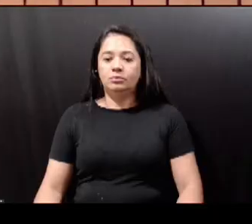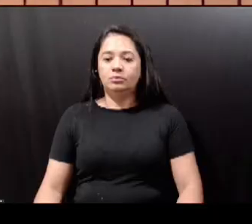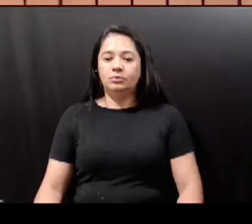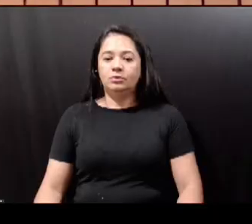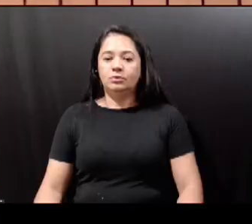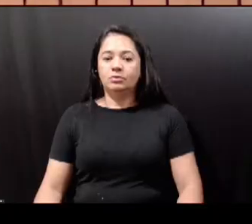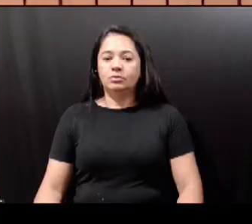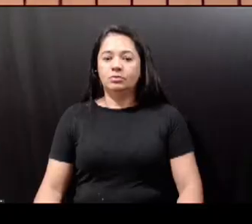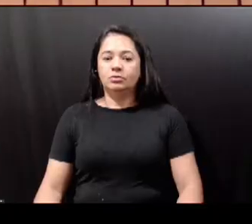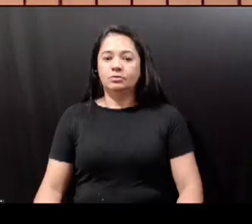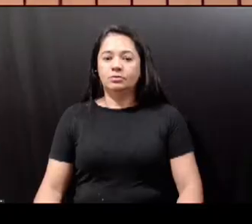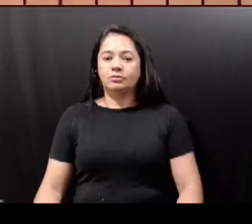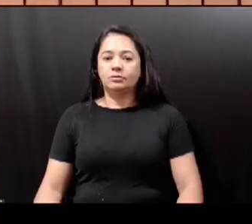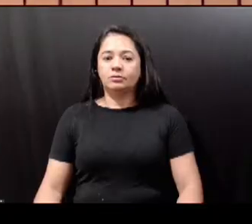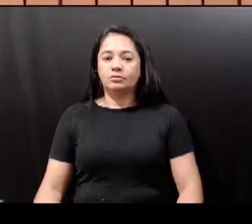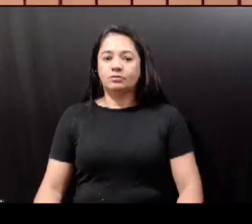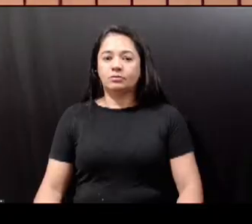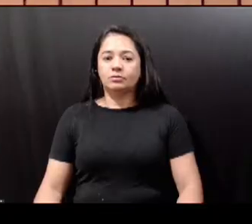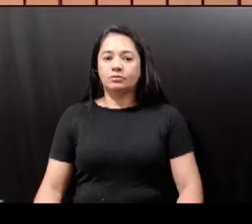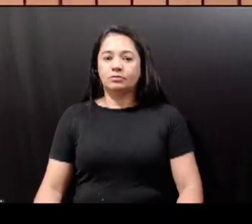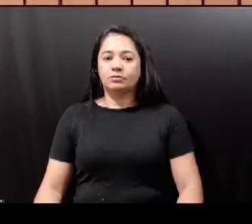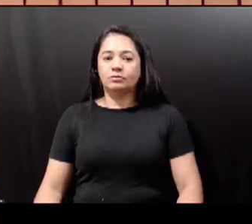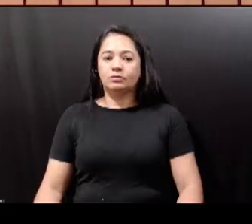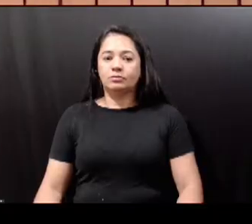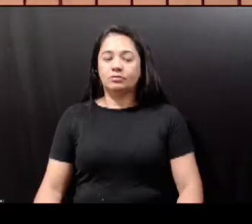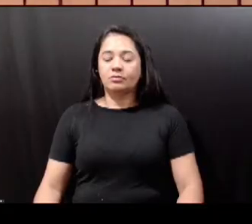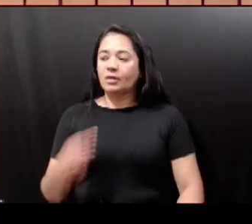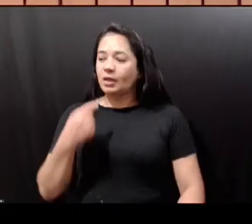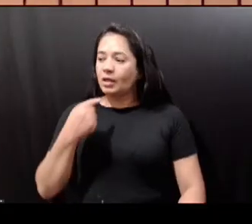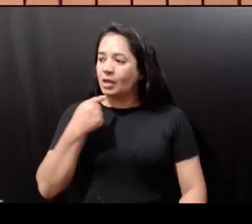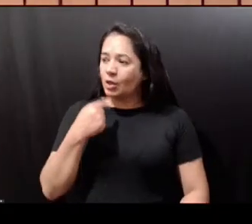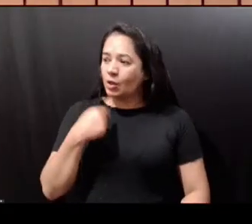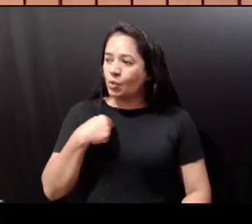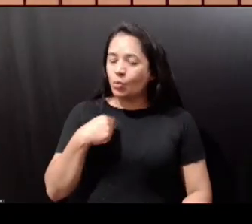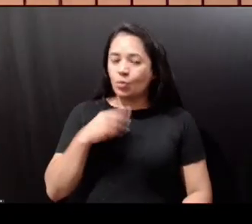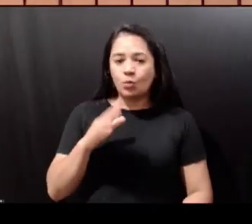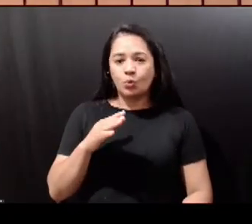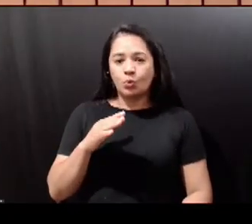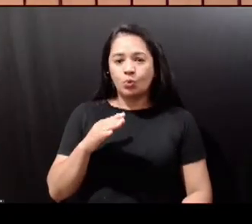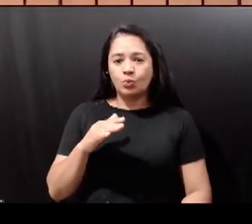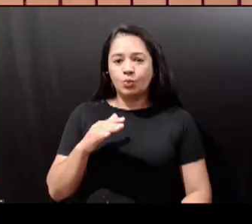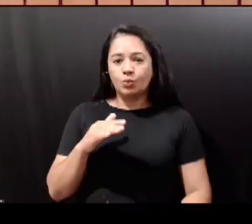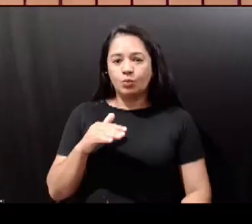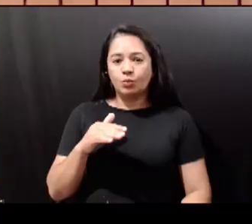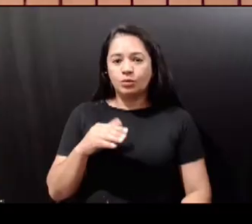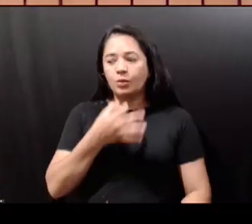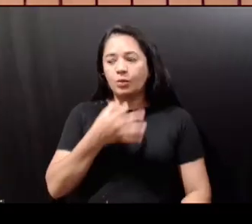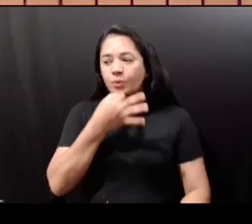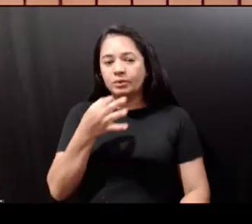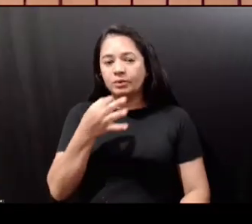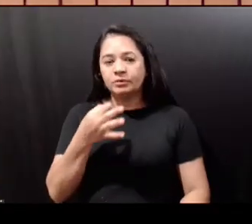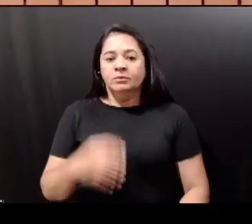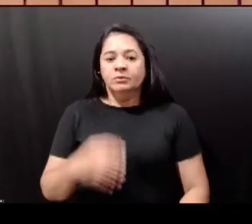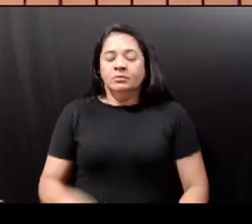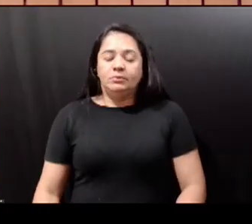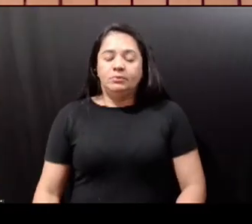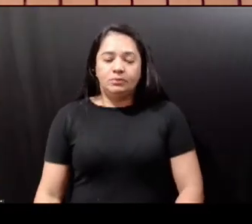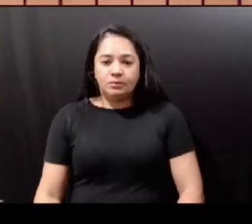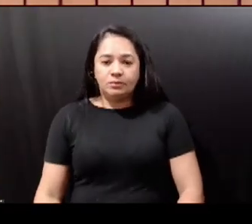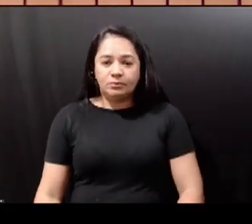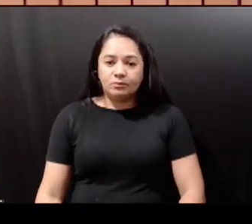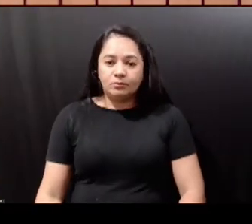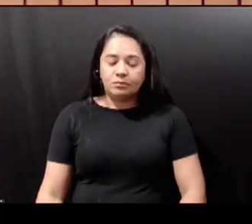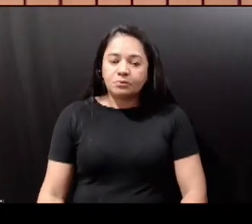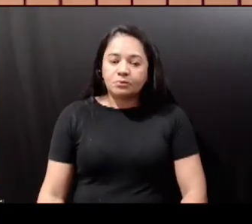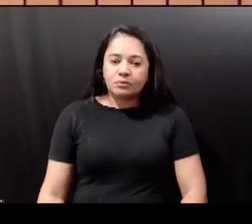A única... Eu até tinha anotado aqui, né? Eu tenho uma crítica que também eu acrescentaria à lei, é a questão dos